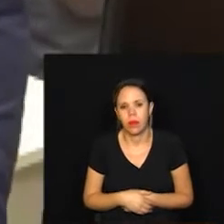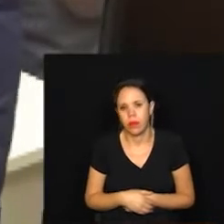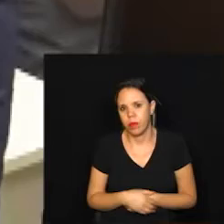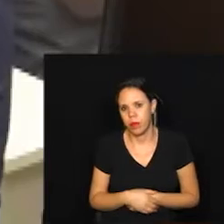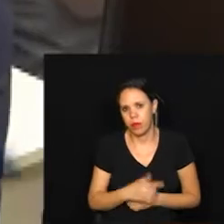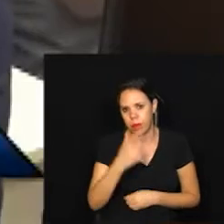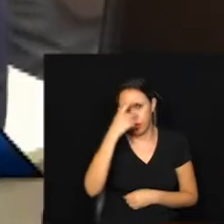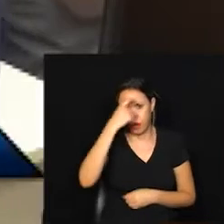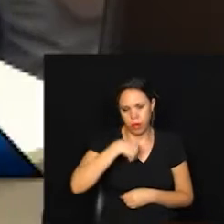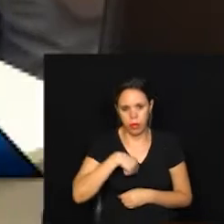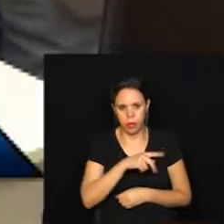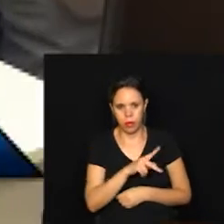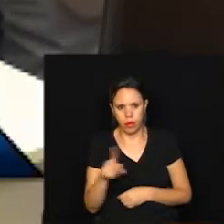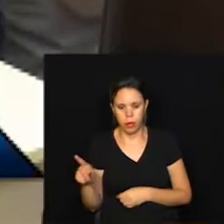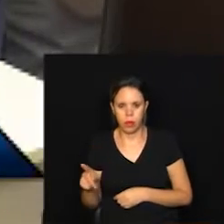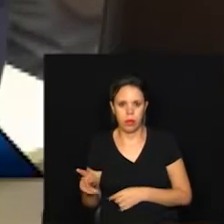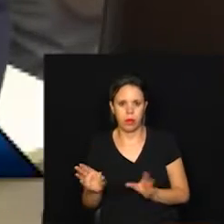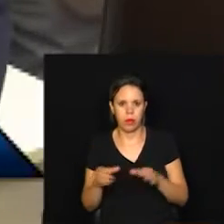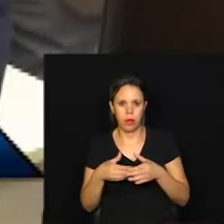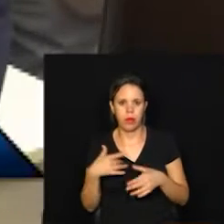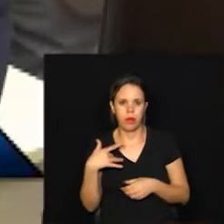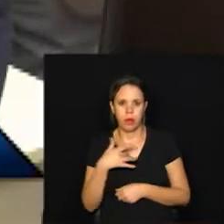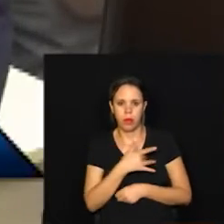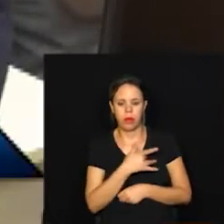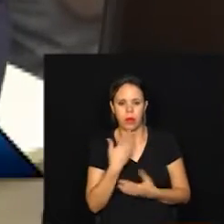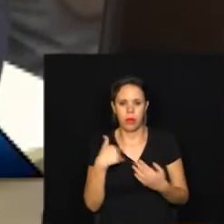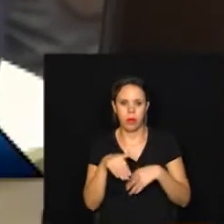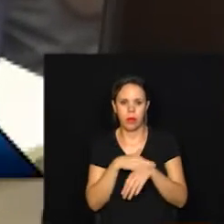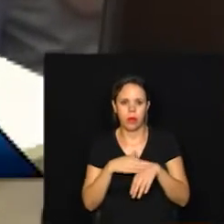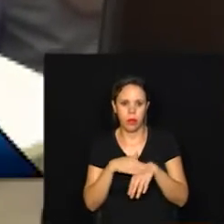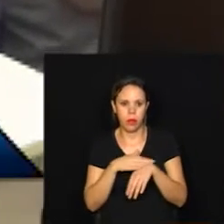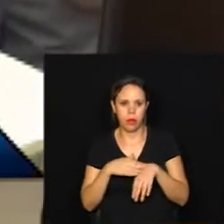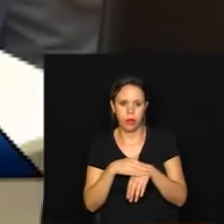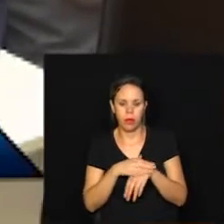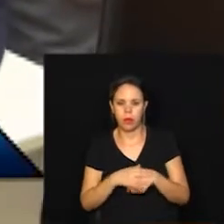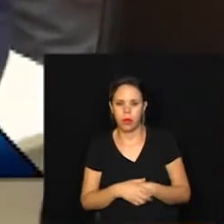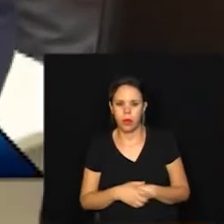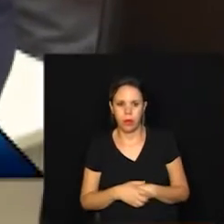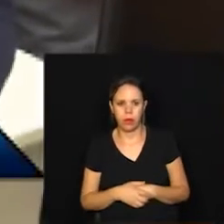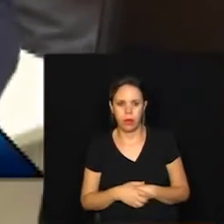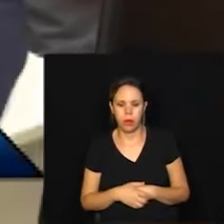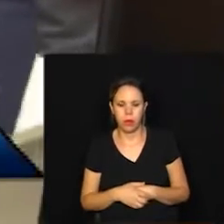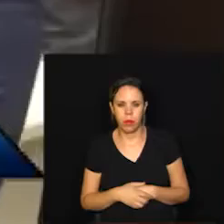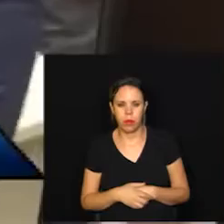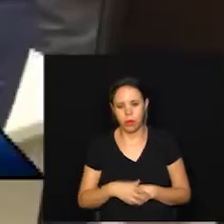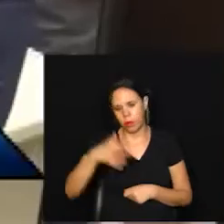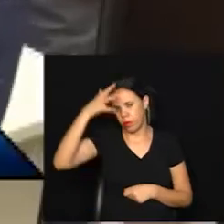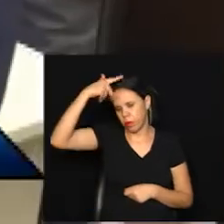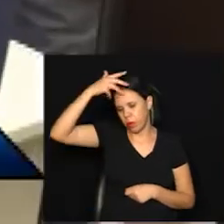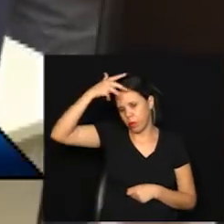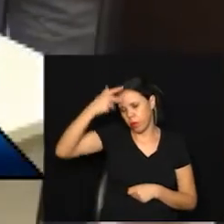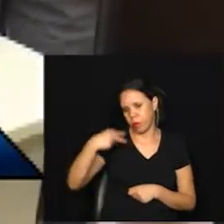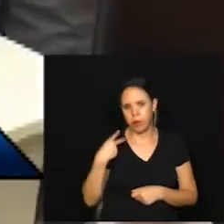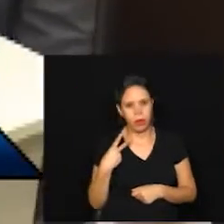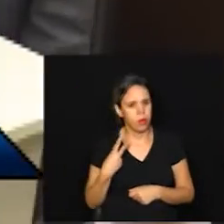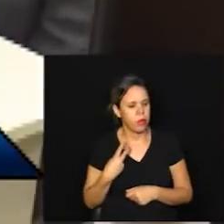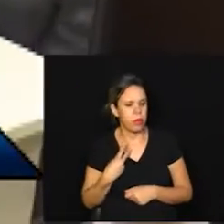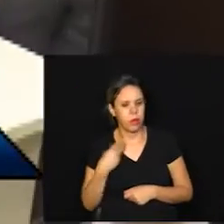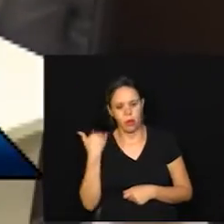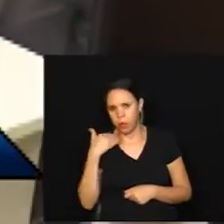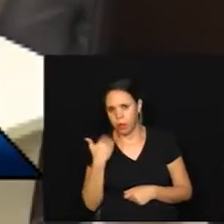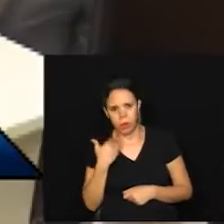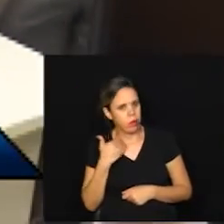Eu, como presidente da Comissão de Saúde, conversei com os meus pares, o Rodrigo da Farmadic, Mariana